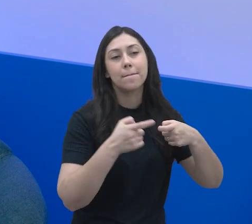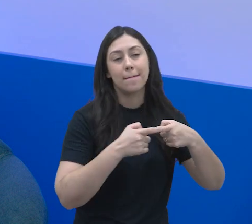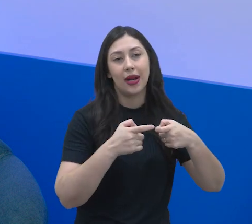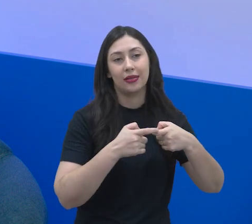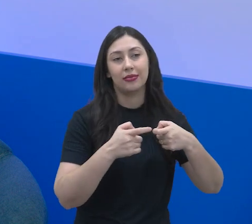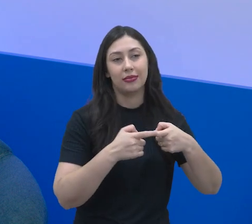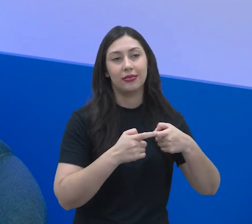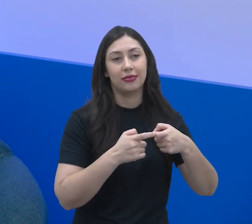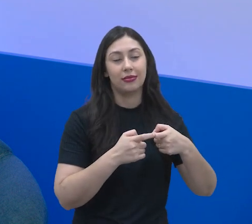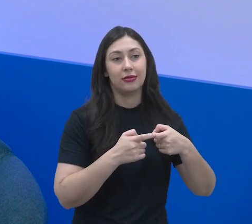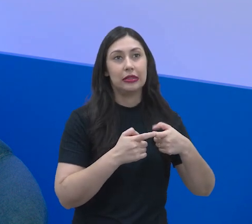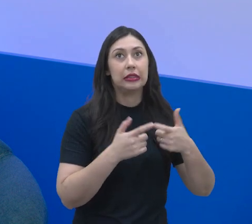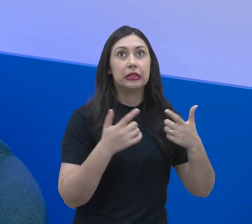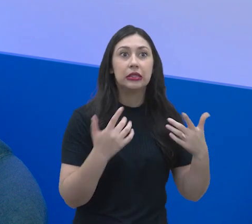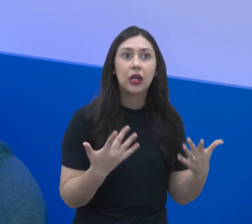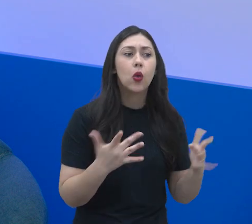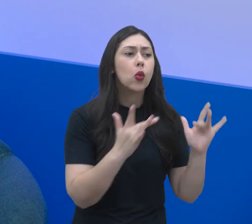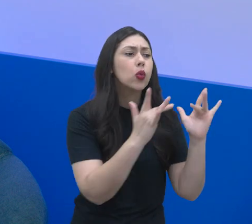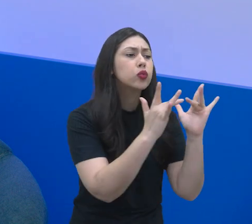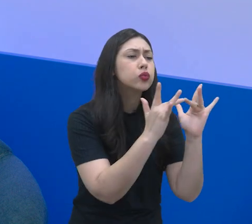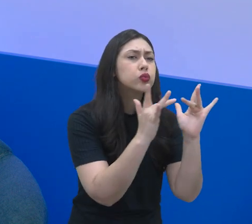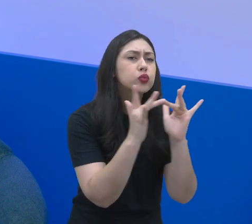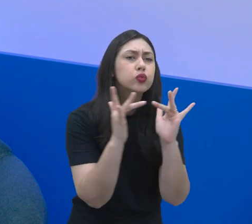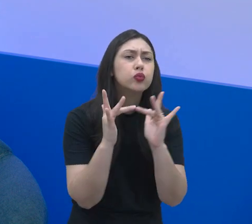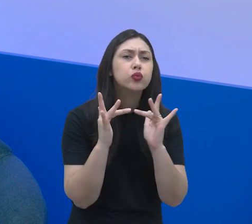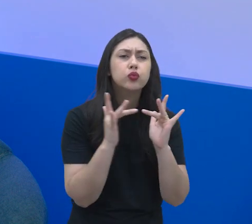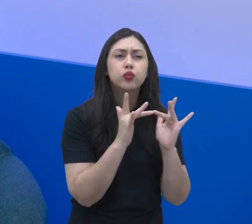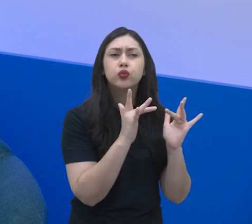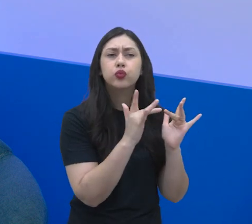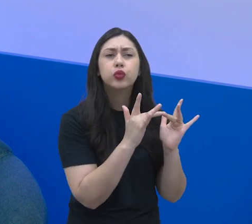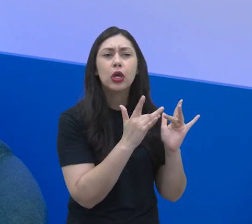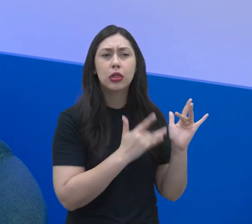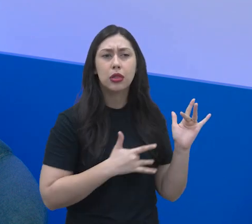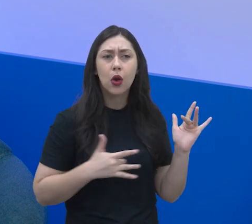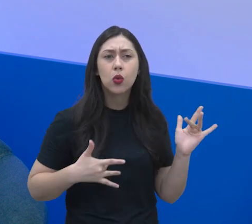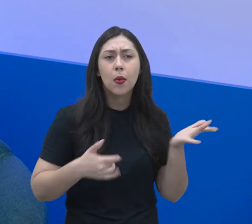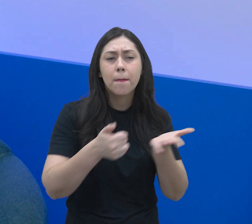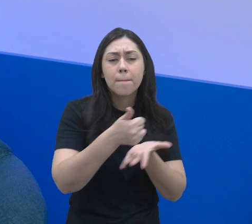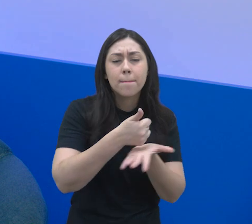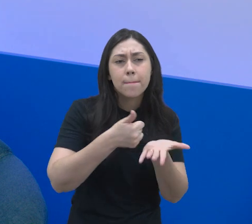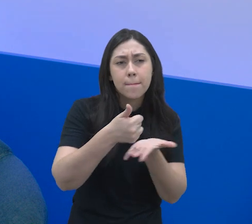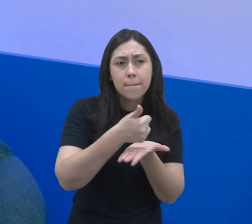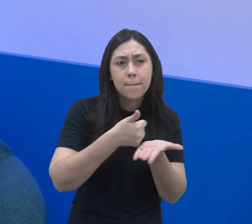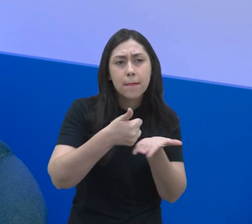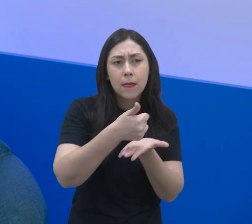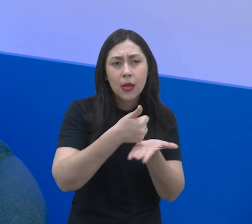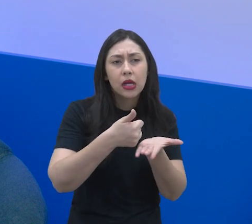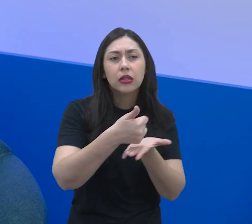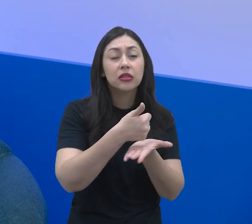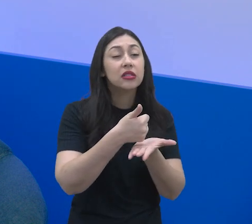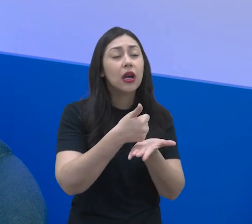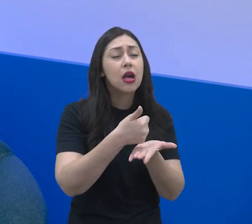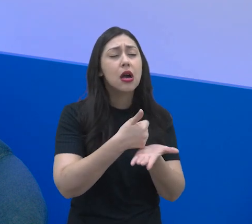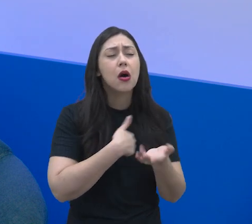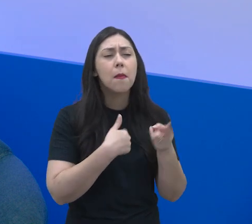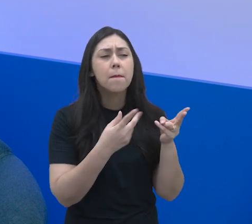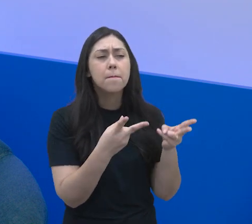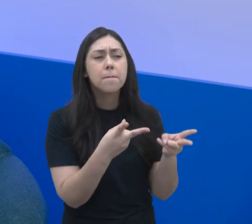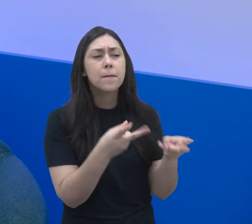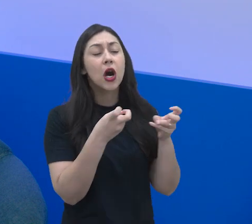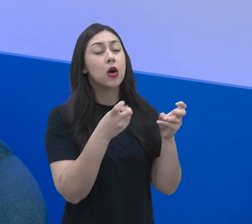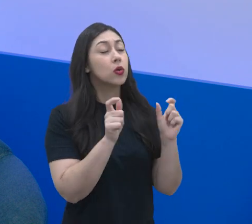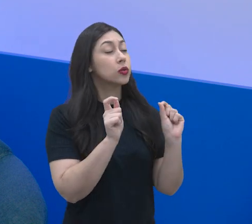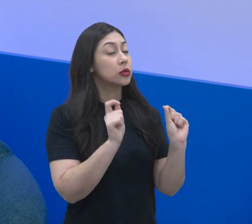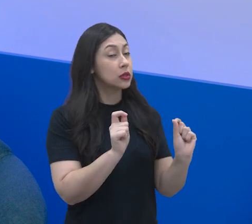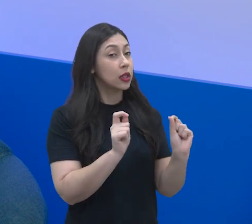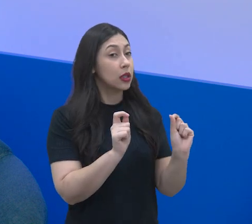medicina. Então, eu tive muito contato com a atenção básica à saúde, e o que a primeira impressão que